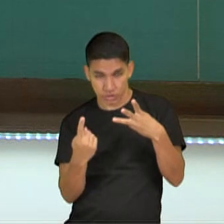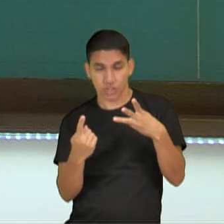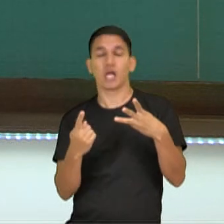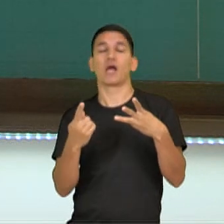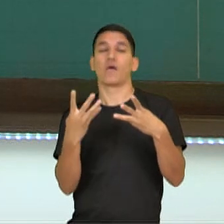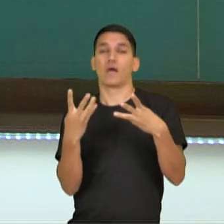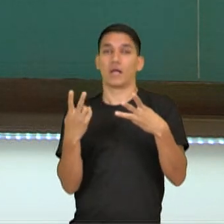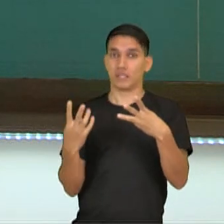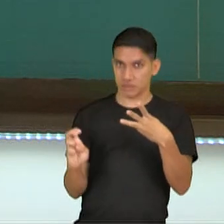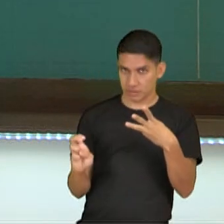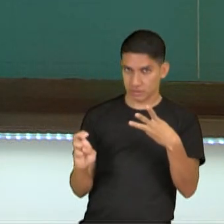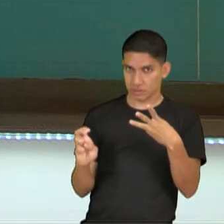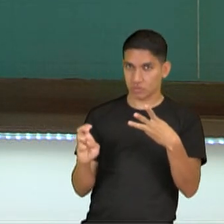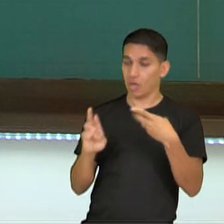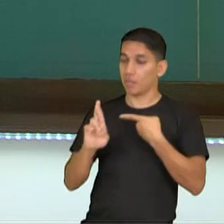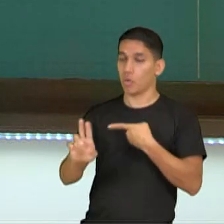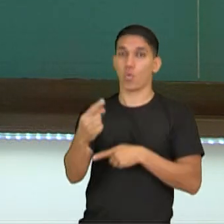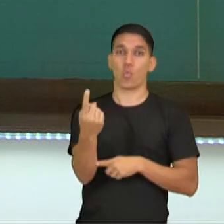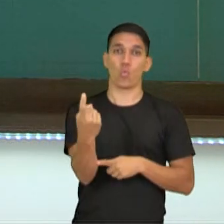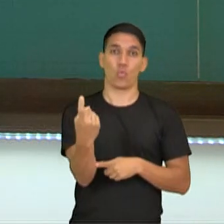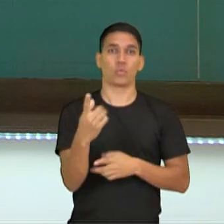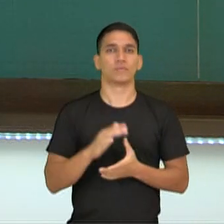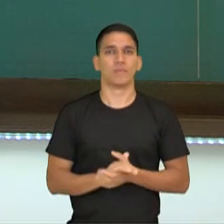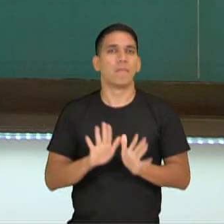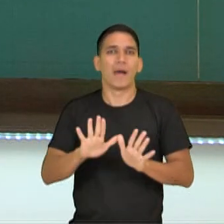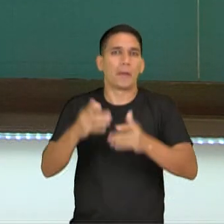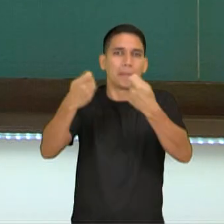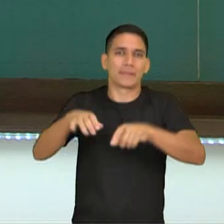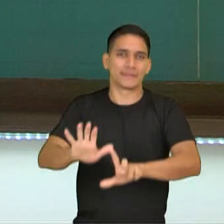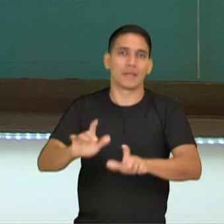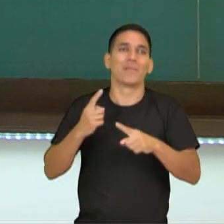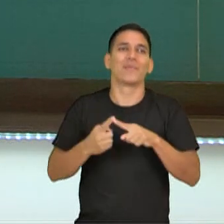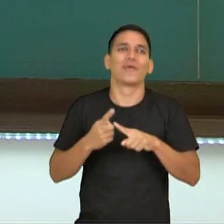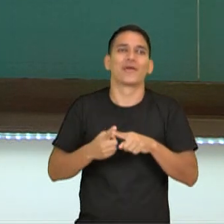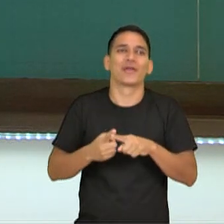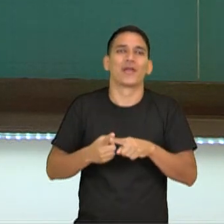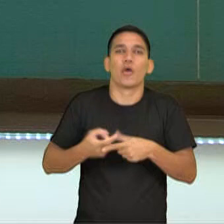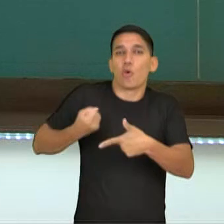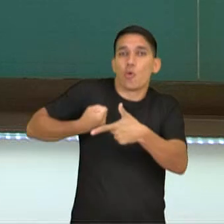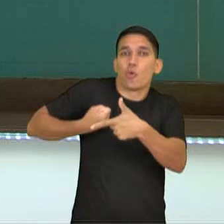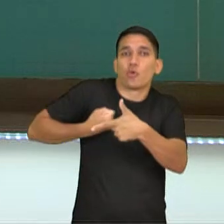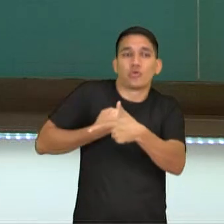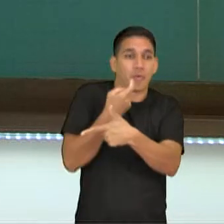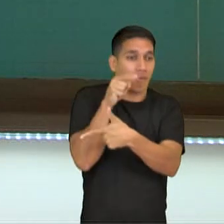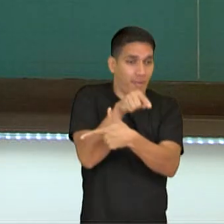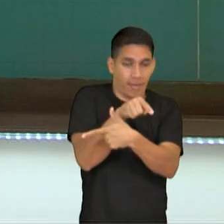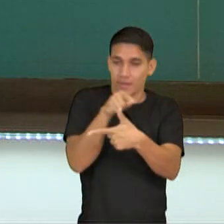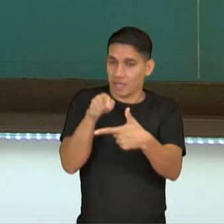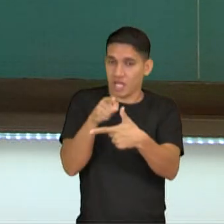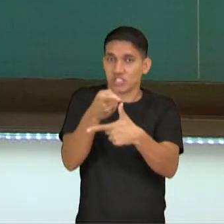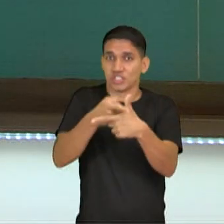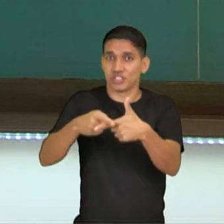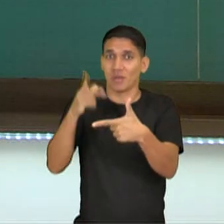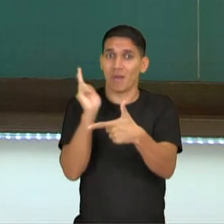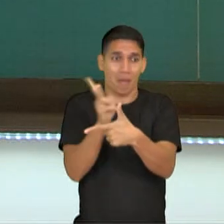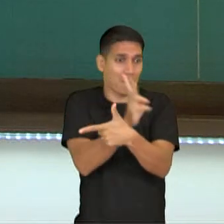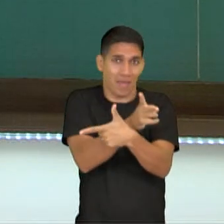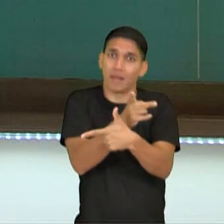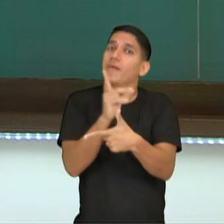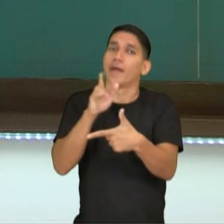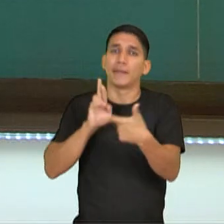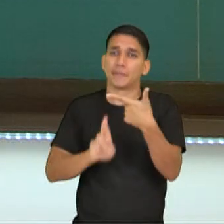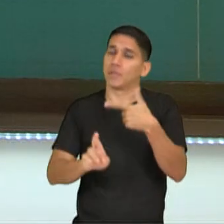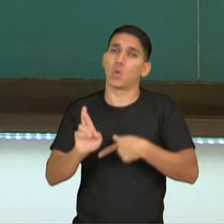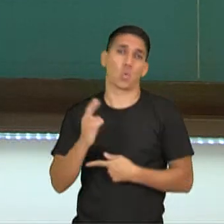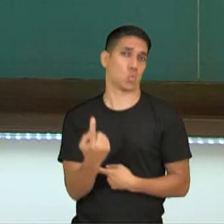Mas não precisava ter feito isso, porque um número dividido por ele mesmo é sempre igual a 1, tá? Indiferente de que